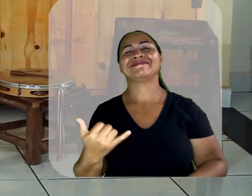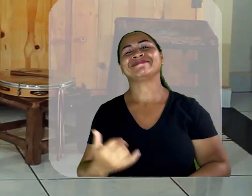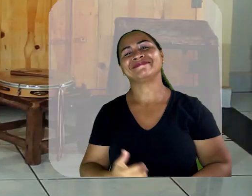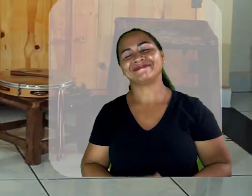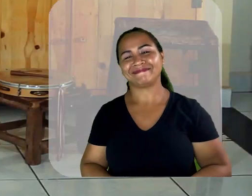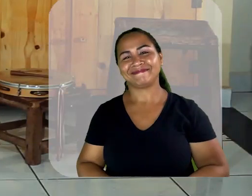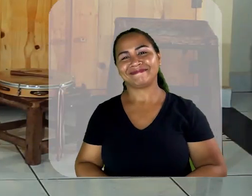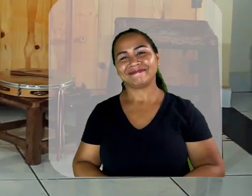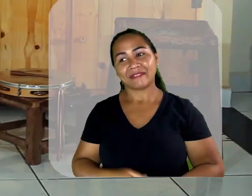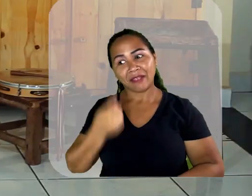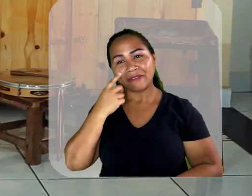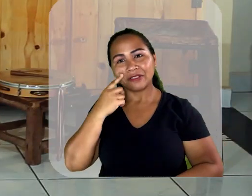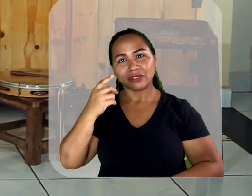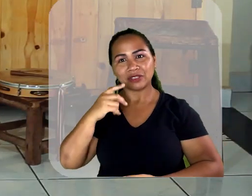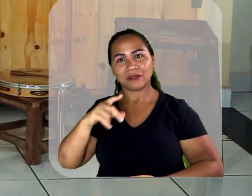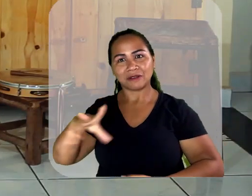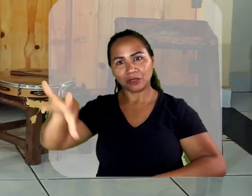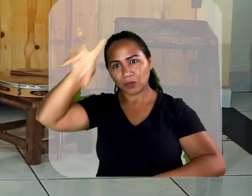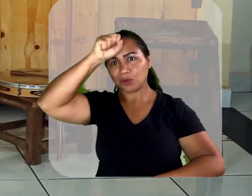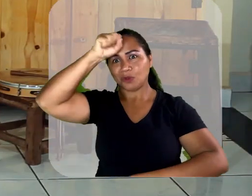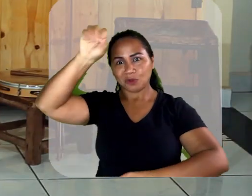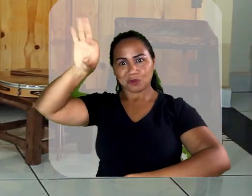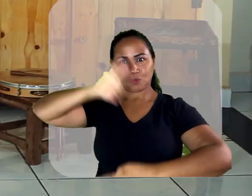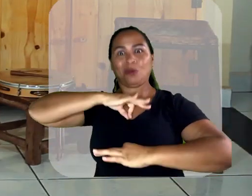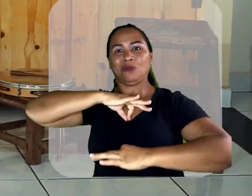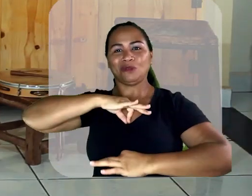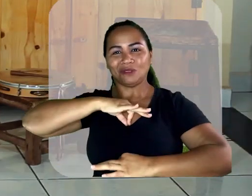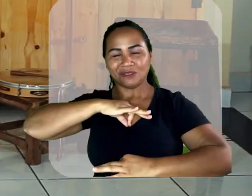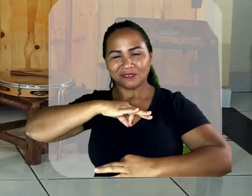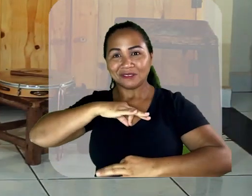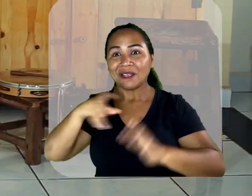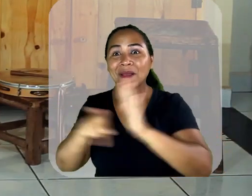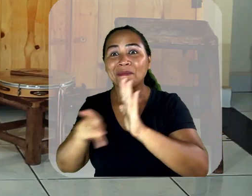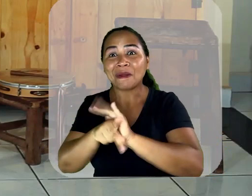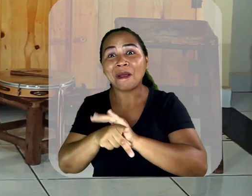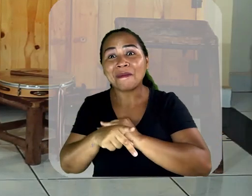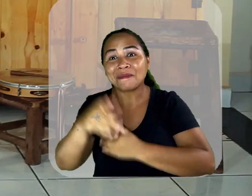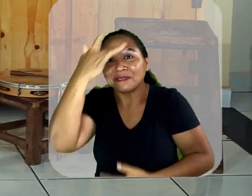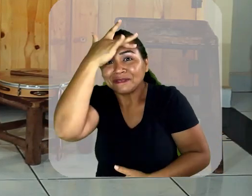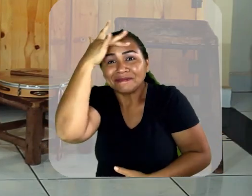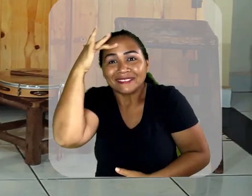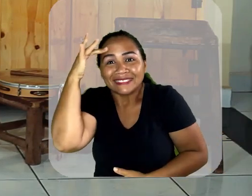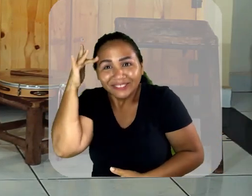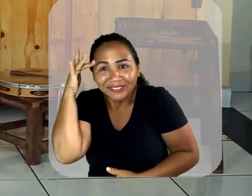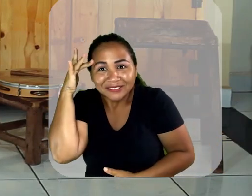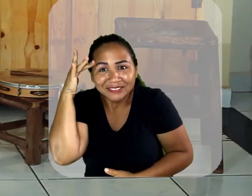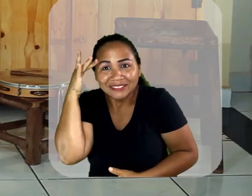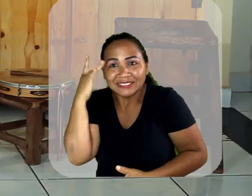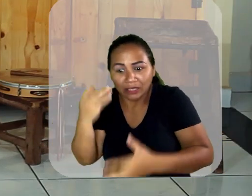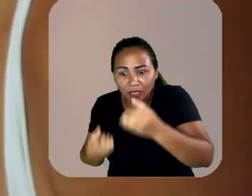Este espírito que navega das nascentes às